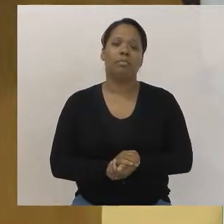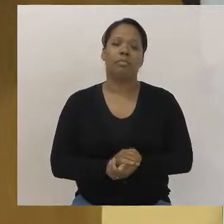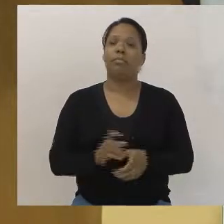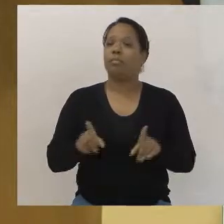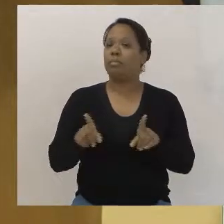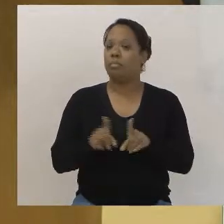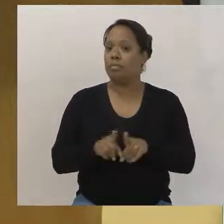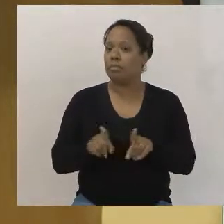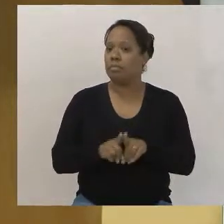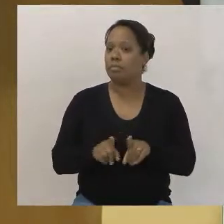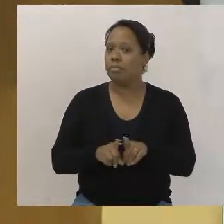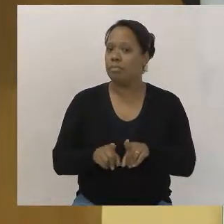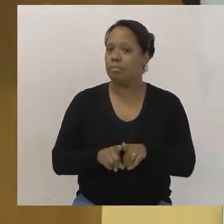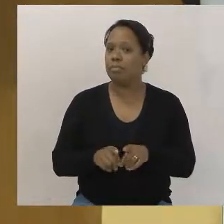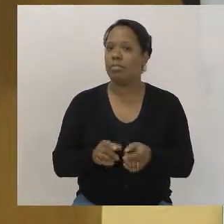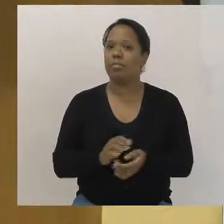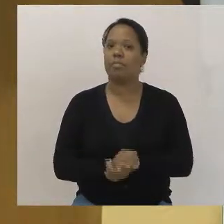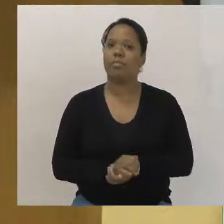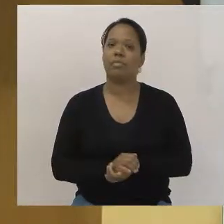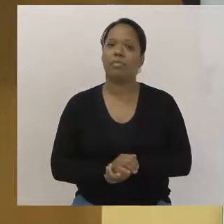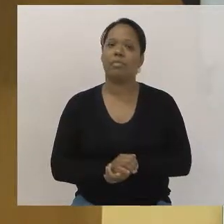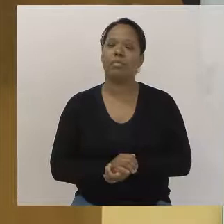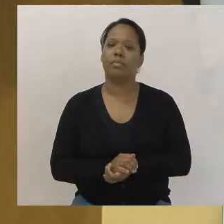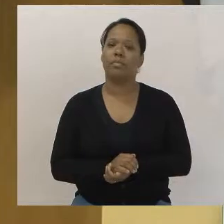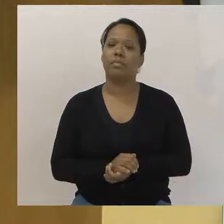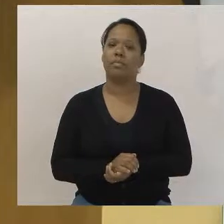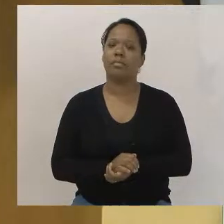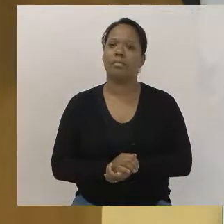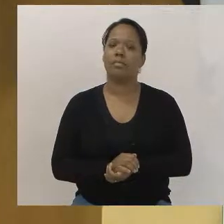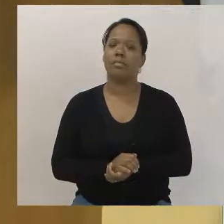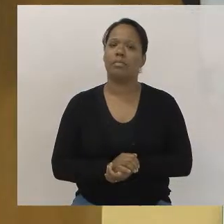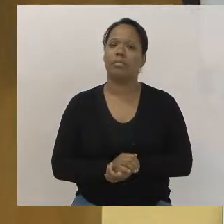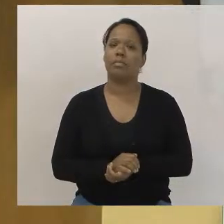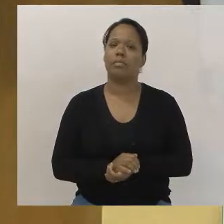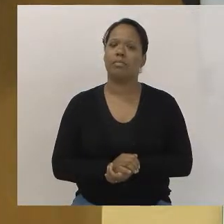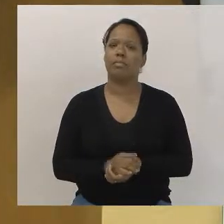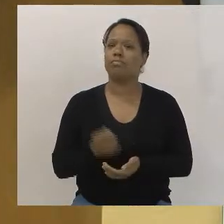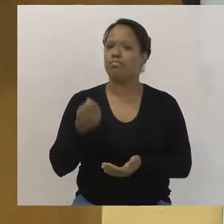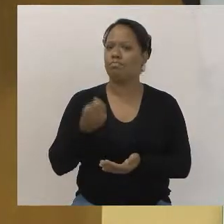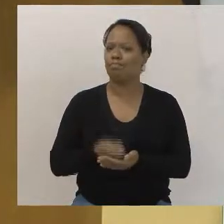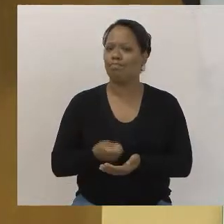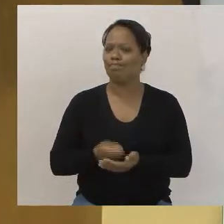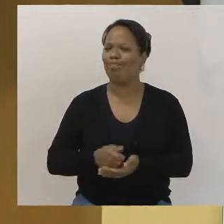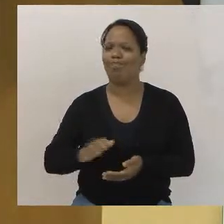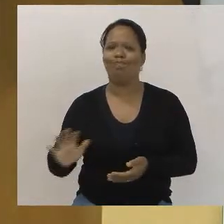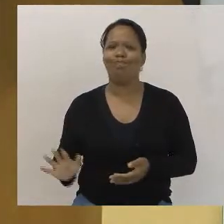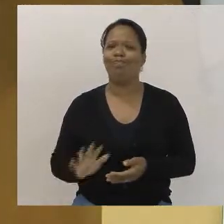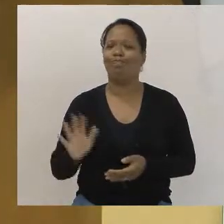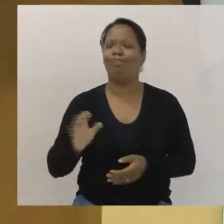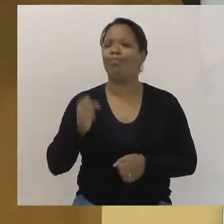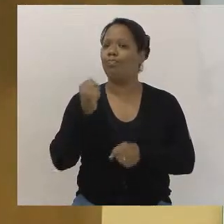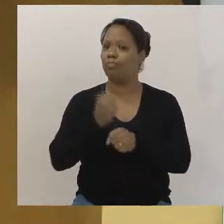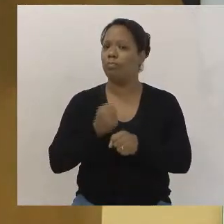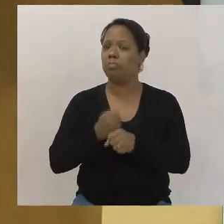também investimentos pesados em infraestrutura e que eu aqui apoio e eu como vereador de